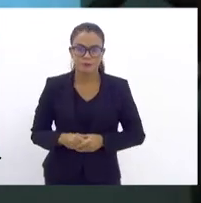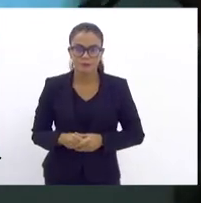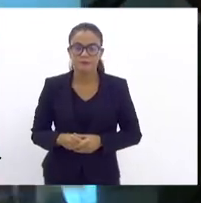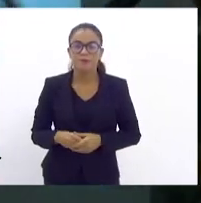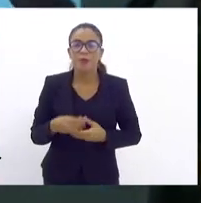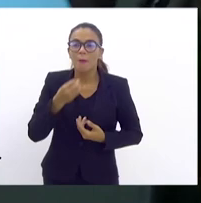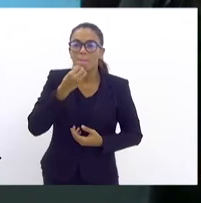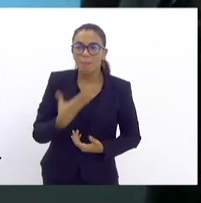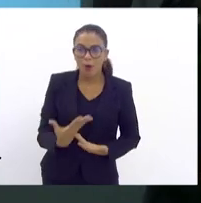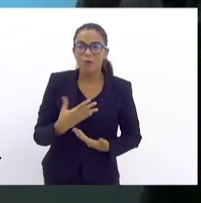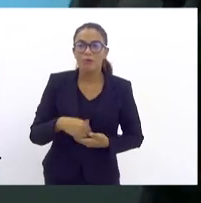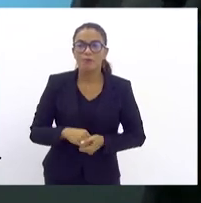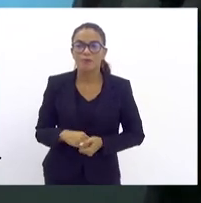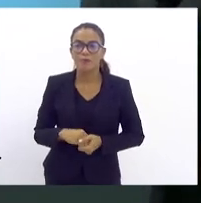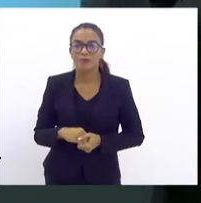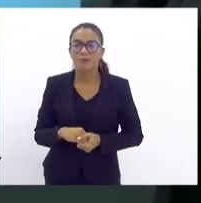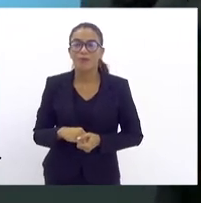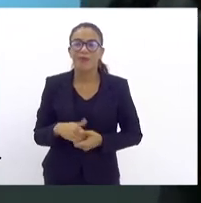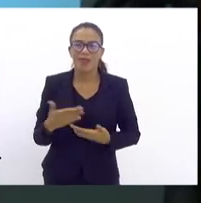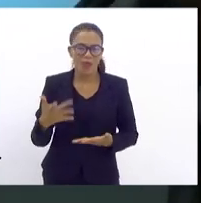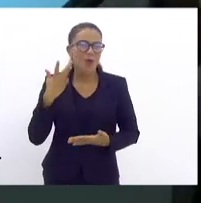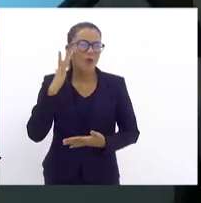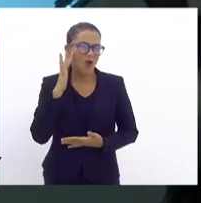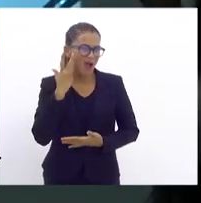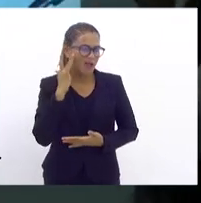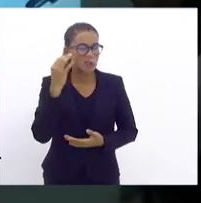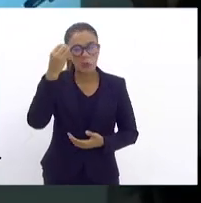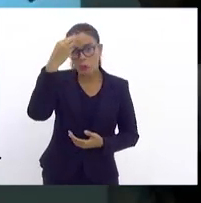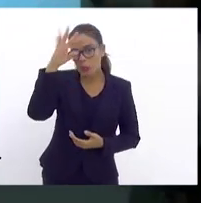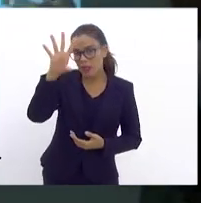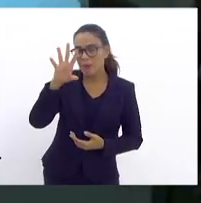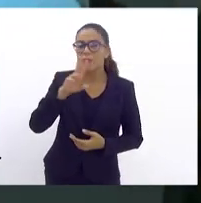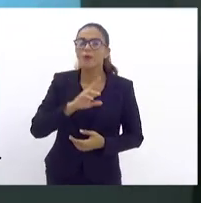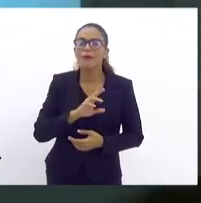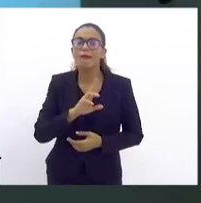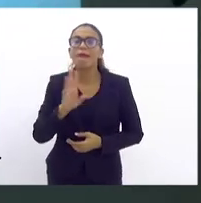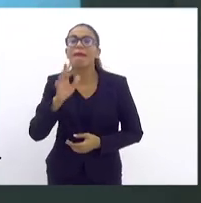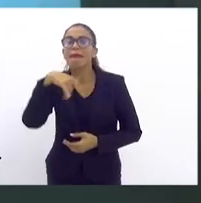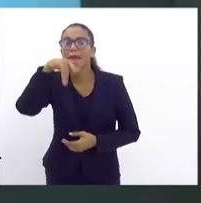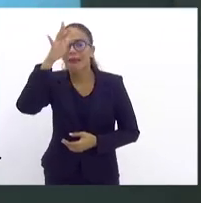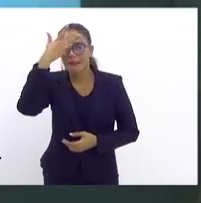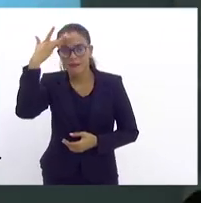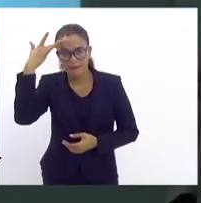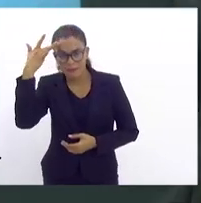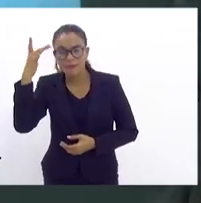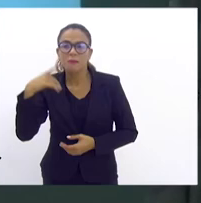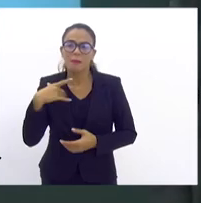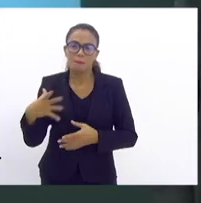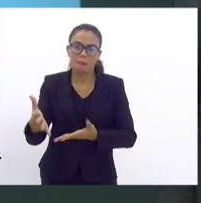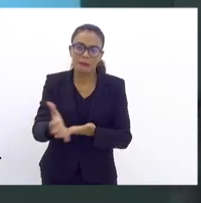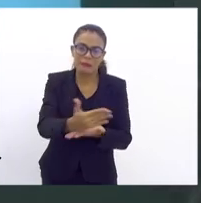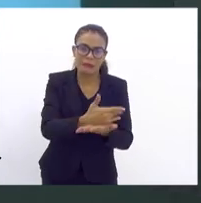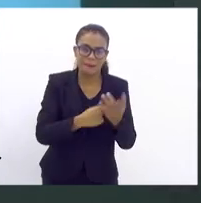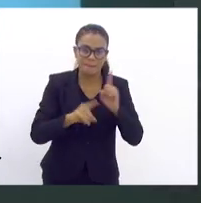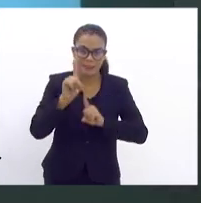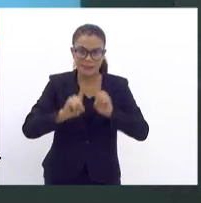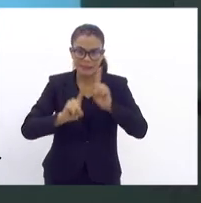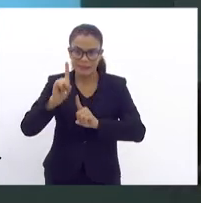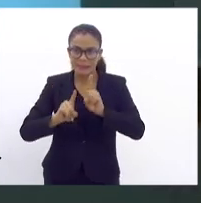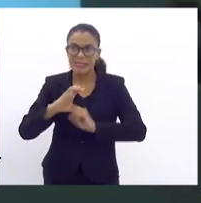bom E aí acho que foi lembro quem foi mas trouxe essa pesquisa né o Cid se